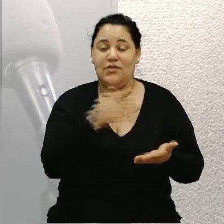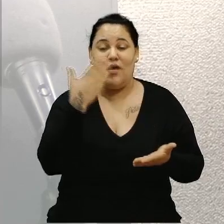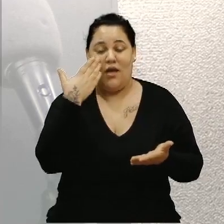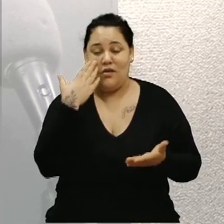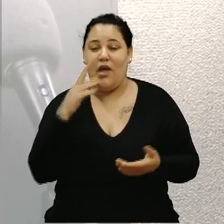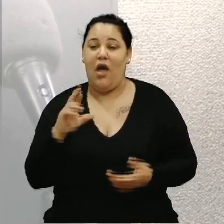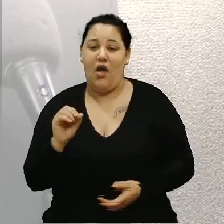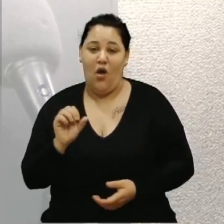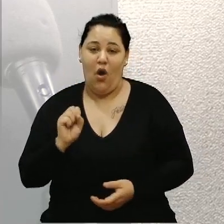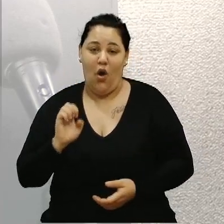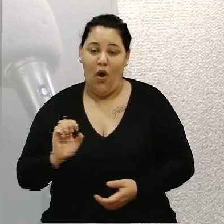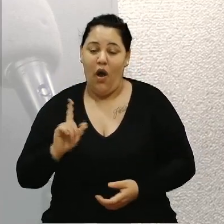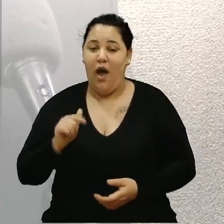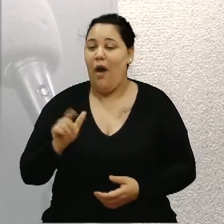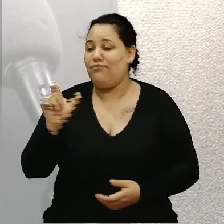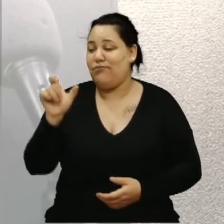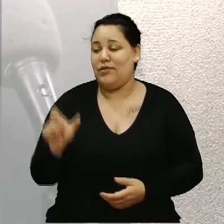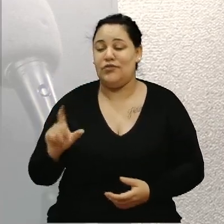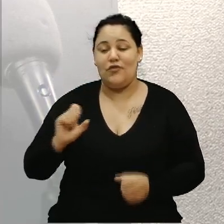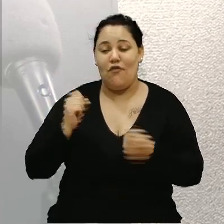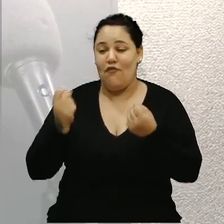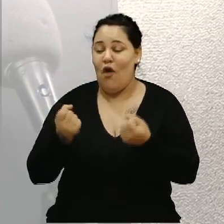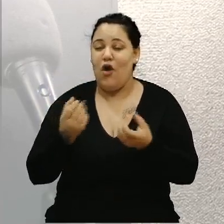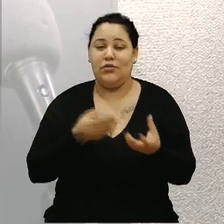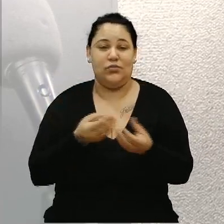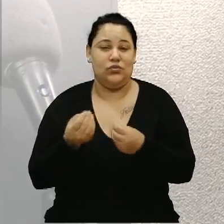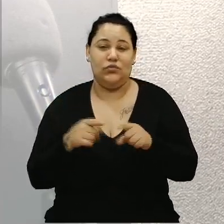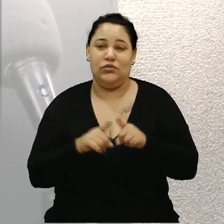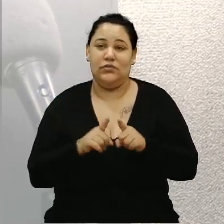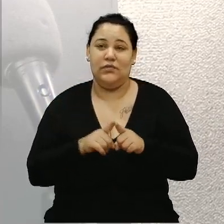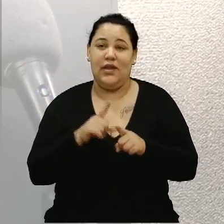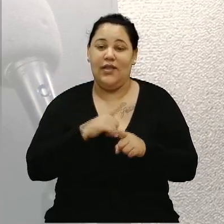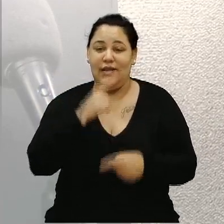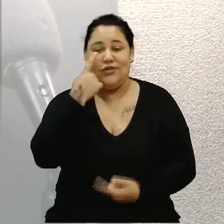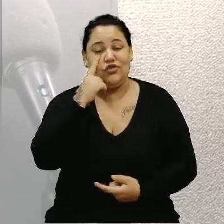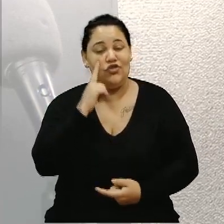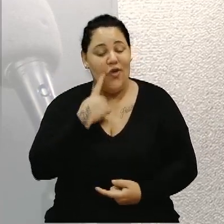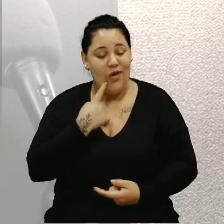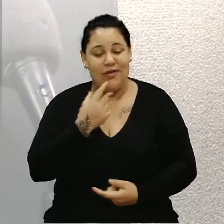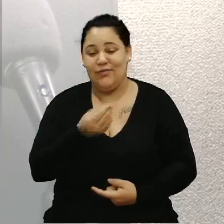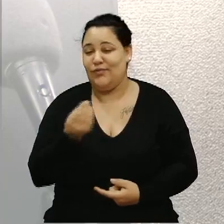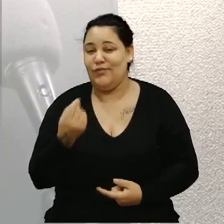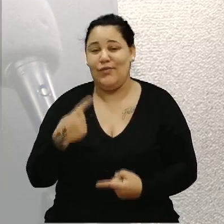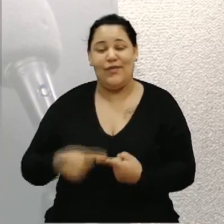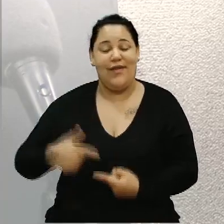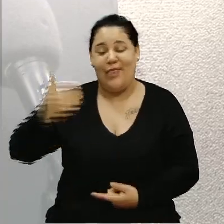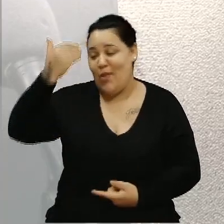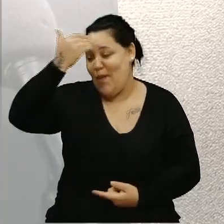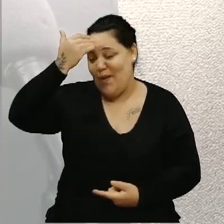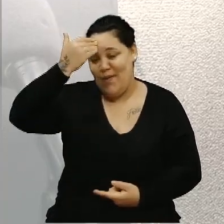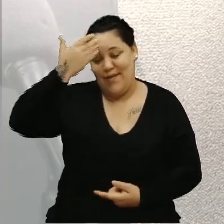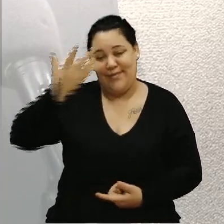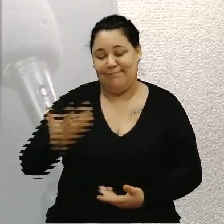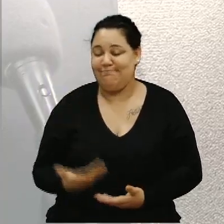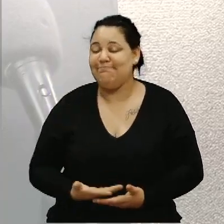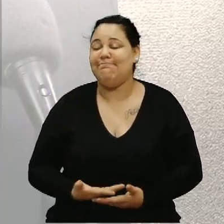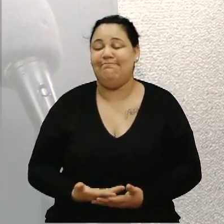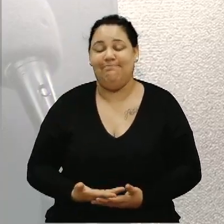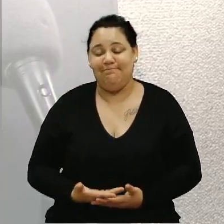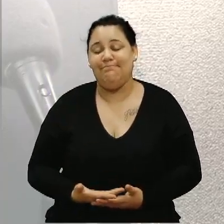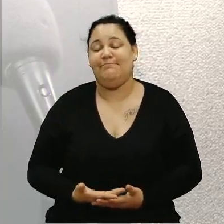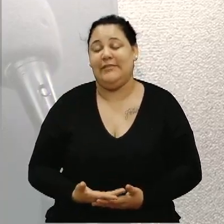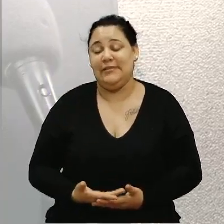Rose é uma pessoa que se dedica muito, ela tem chorado bastante porque ela não aguenta mais, né? E com